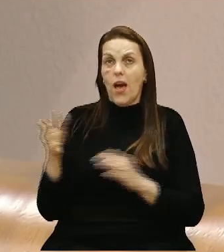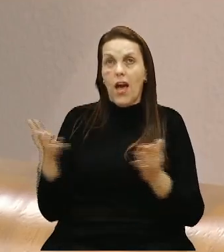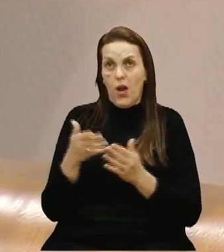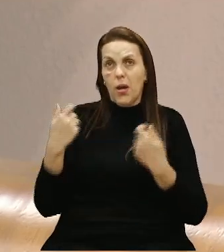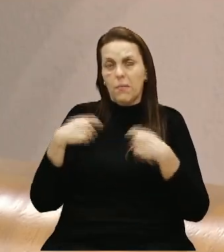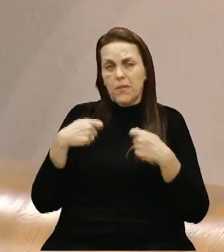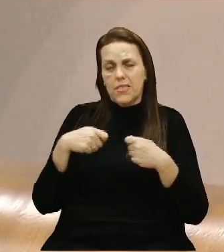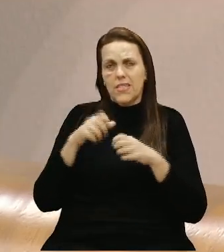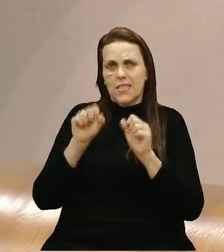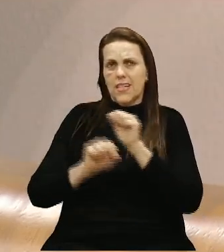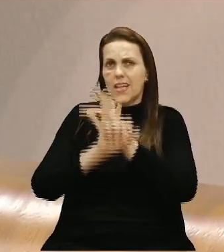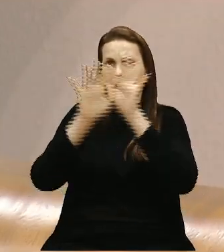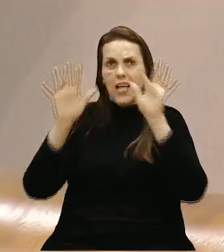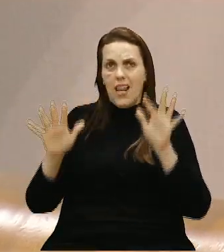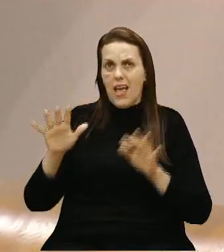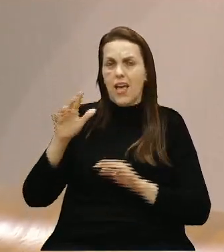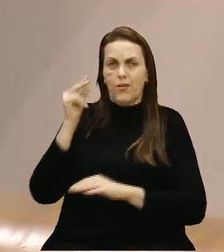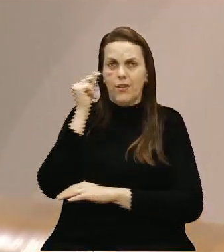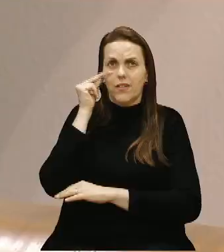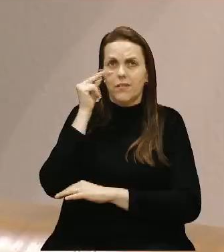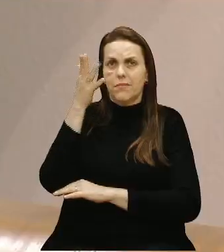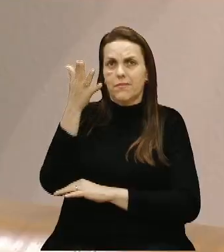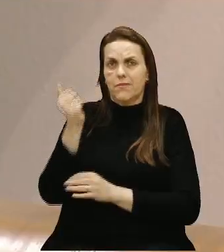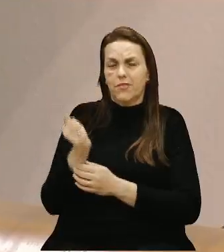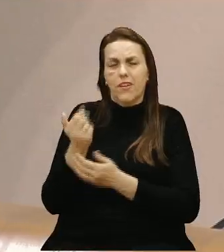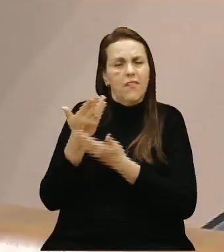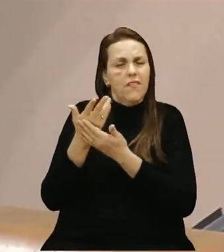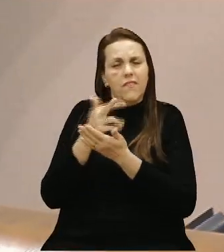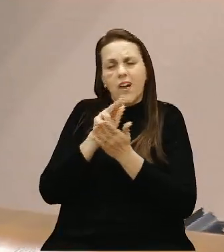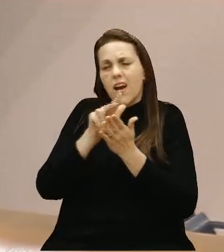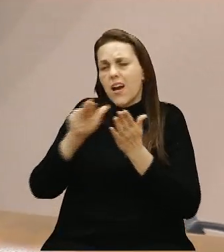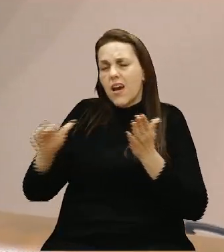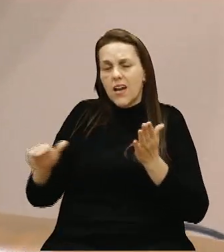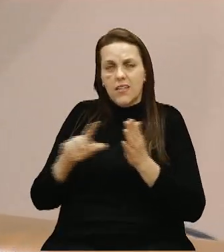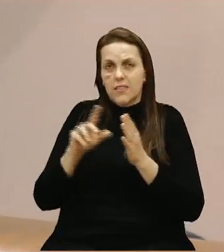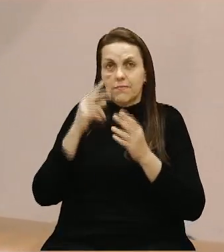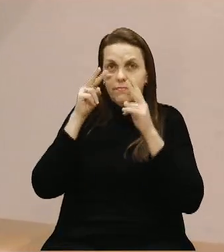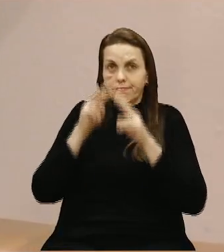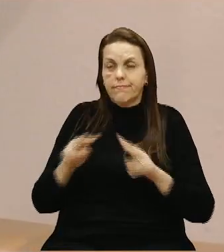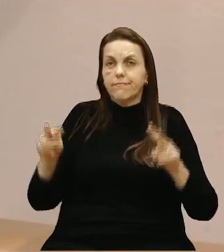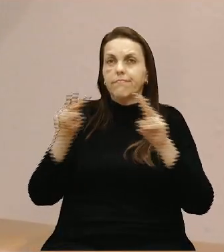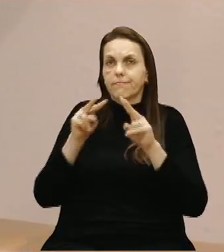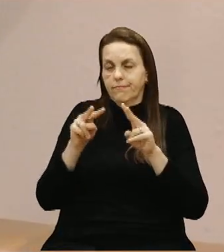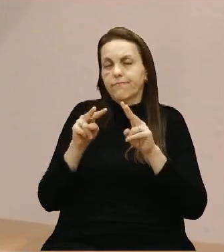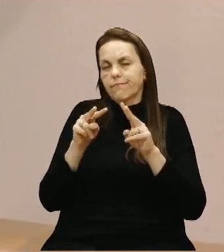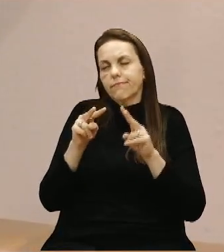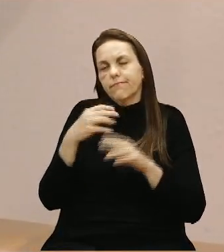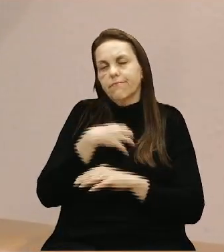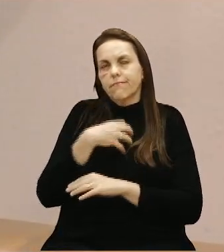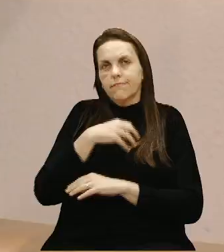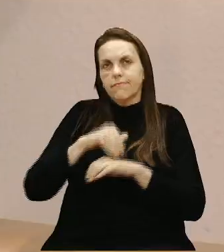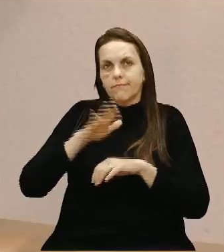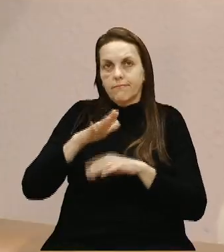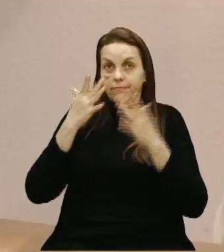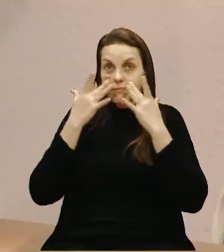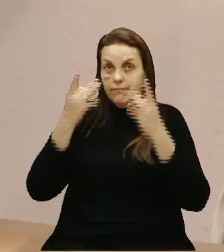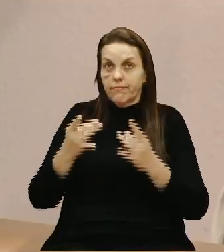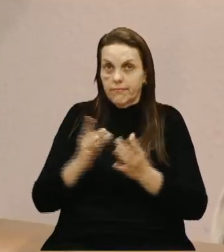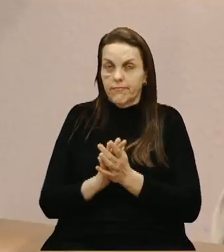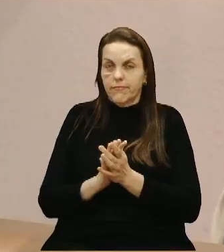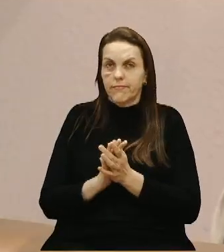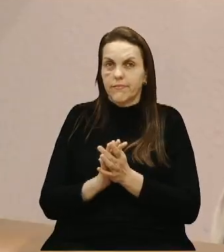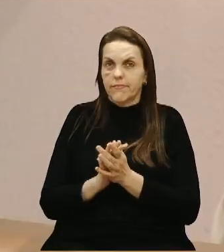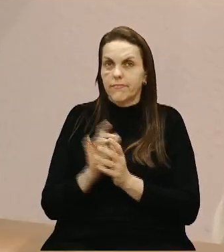coisa precisa ficar claro, vereador Libardi, várias questões deveriam ser olhadas de forma com mais atenção para